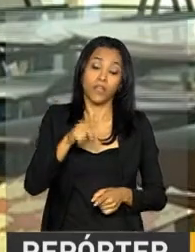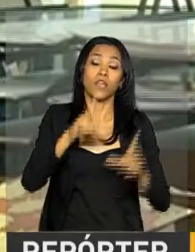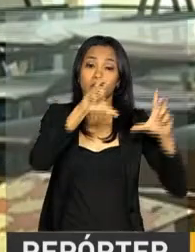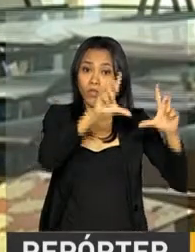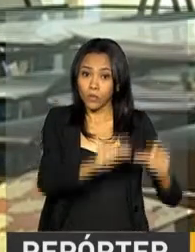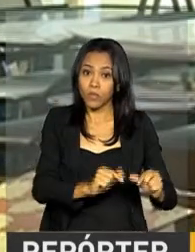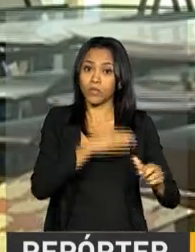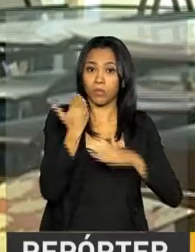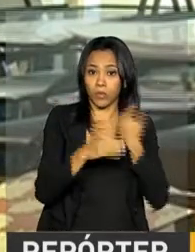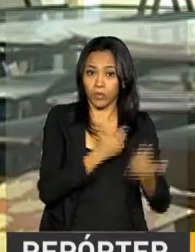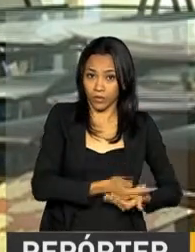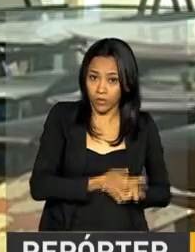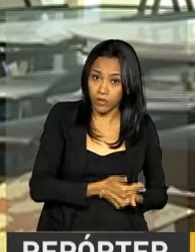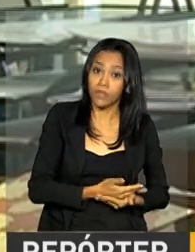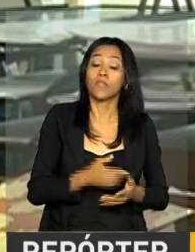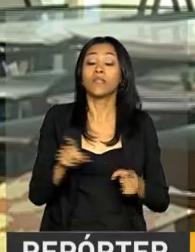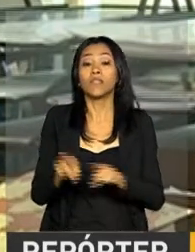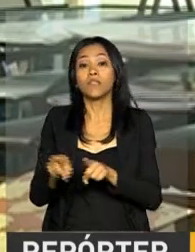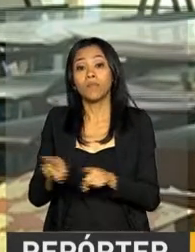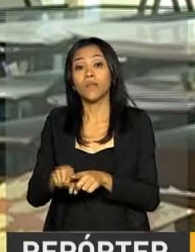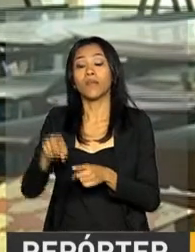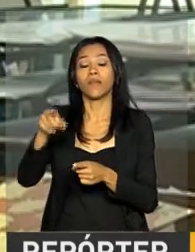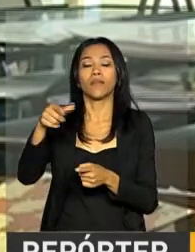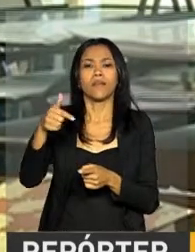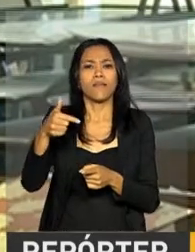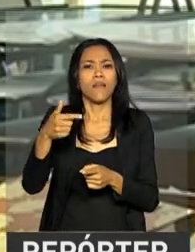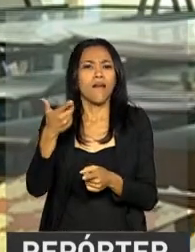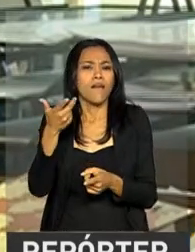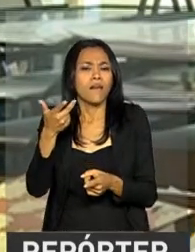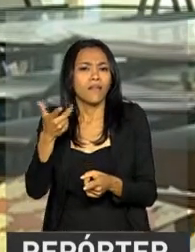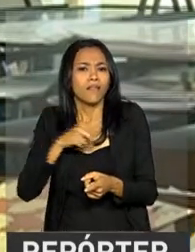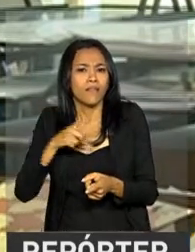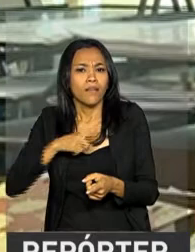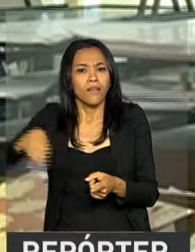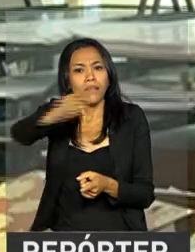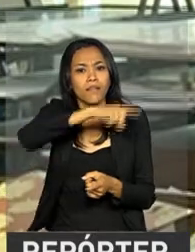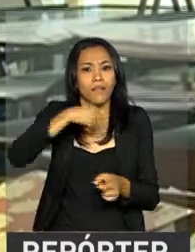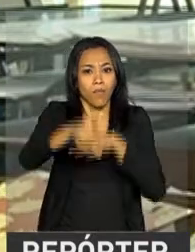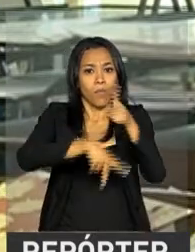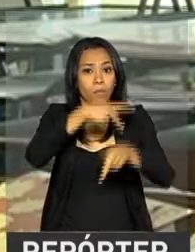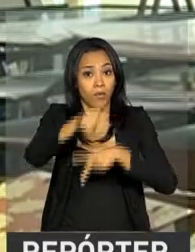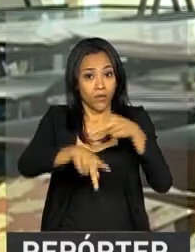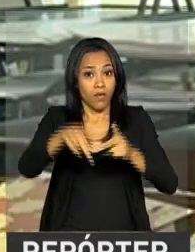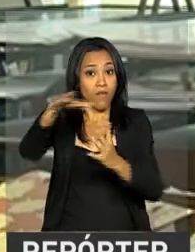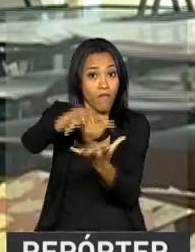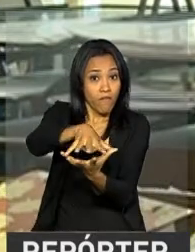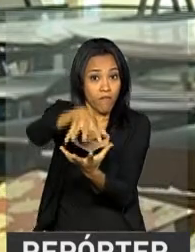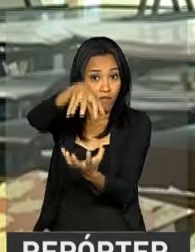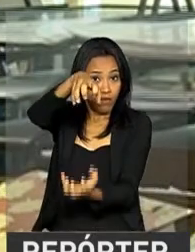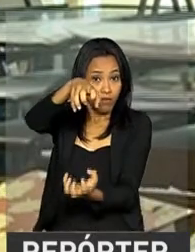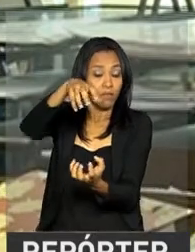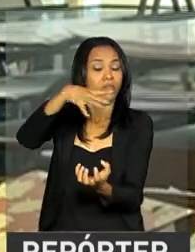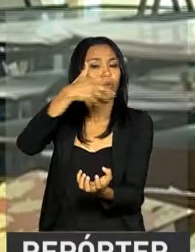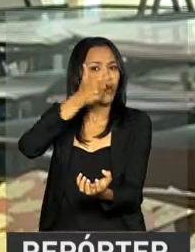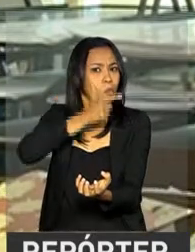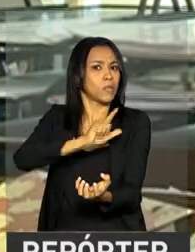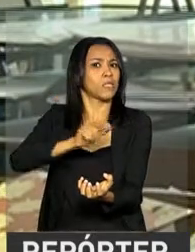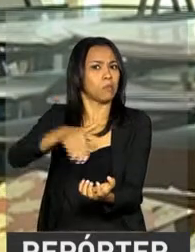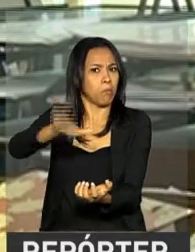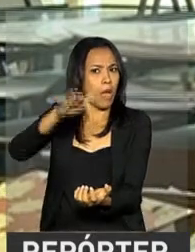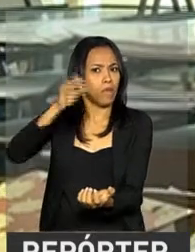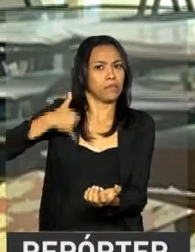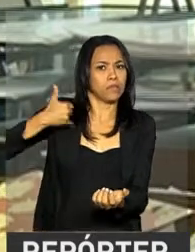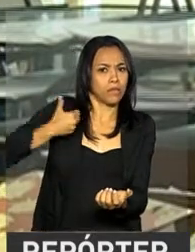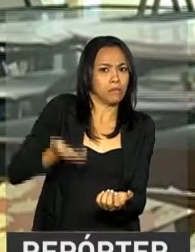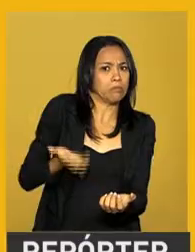ea diminuição da fecundidade tem feito com que a população envelheça cada vez as pessoas estão chegando em idades mais